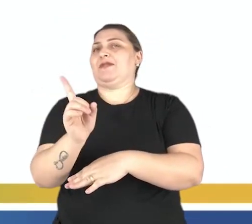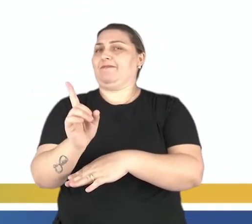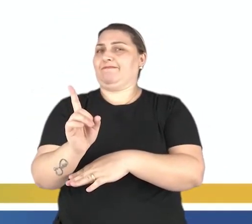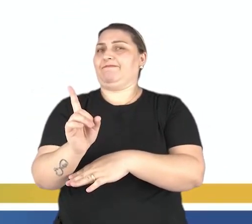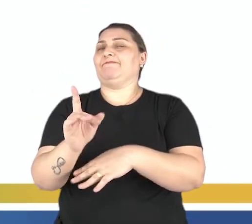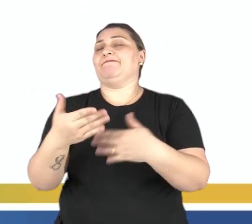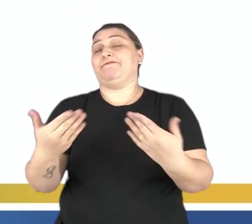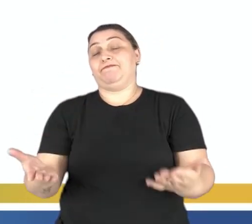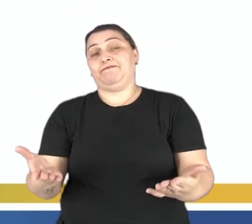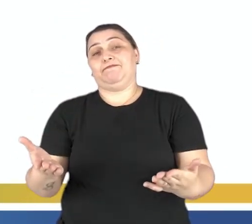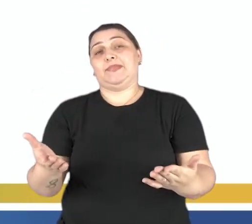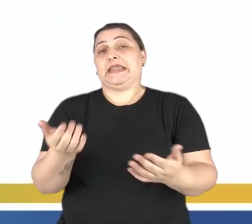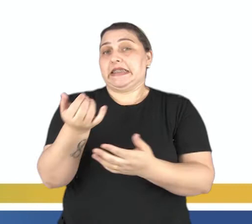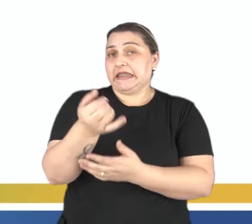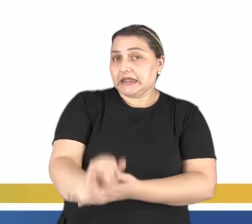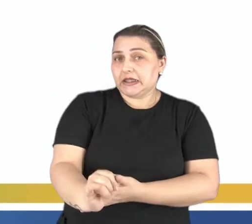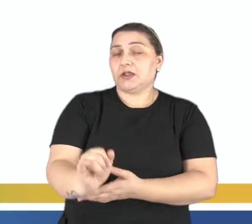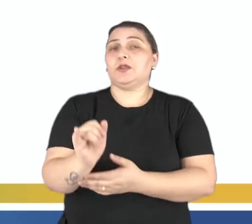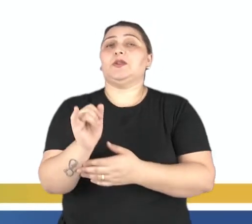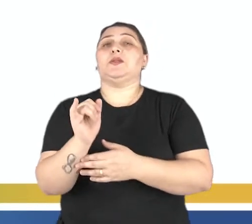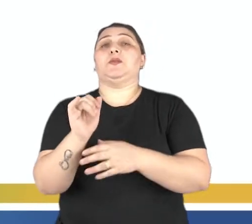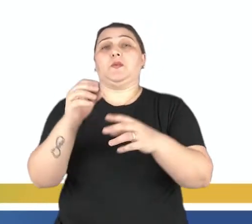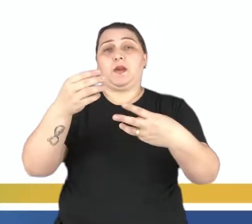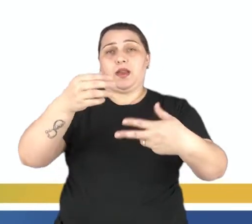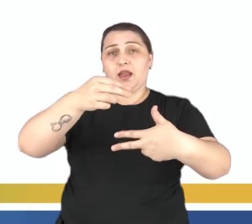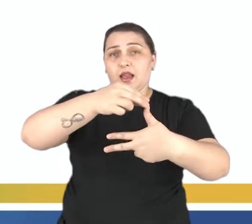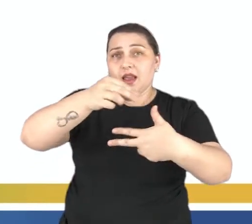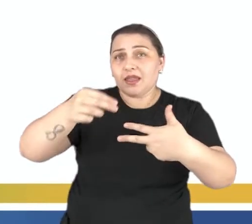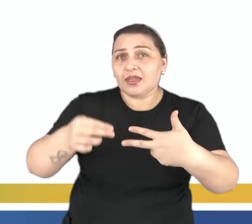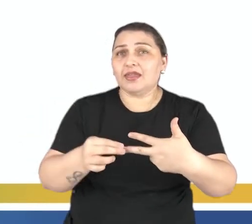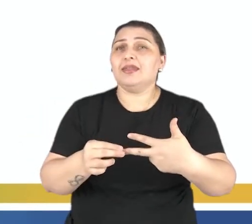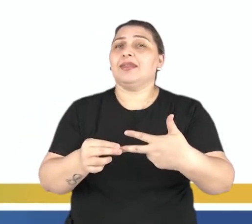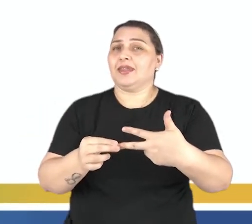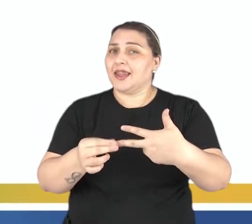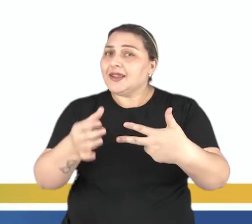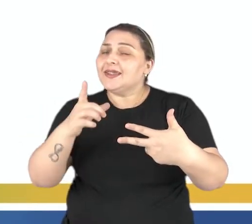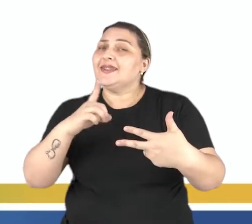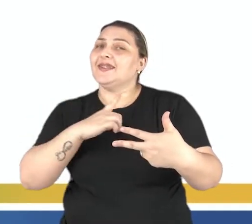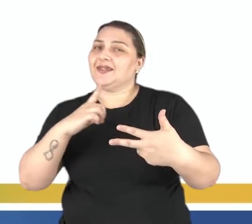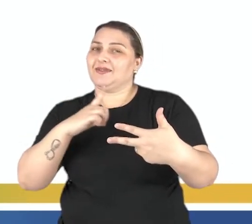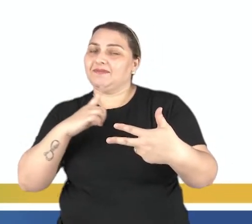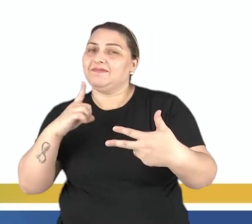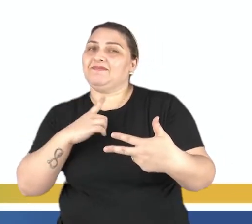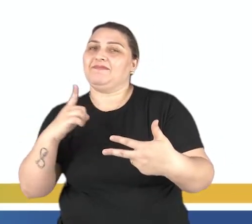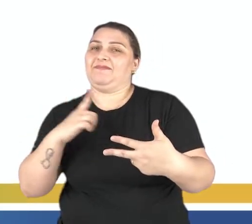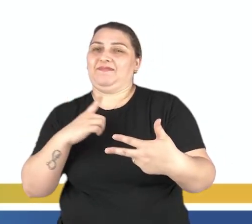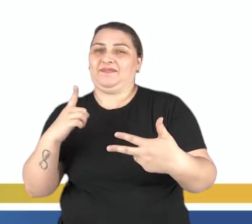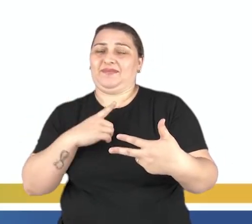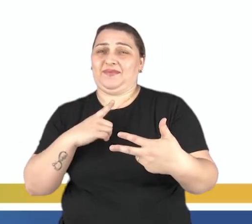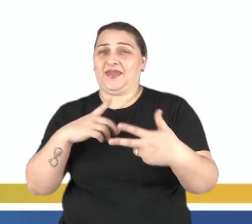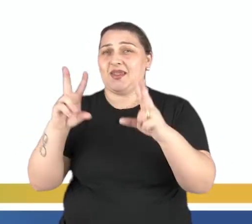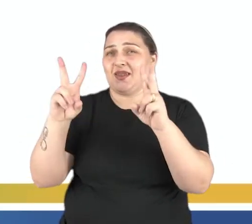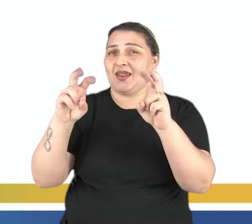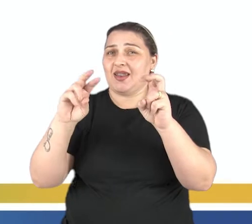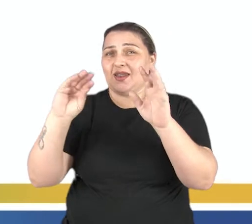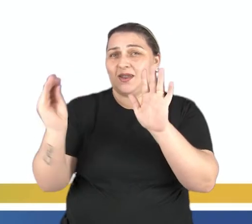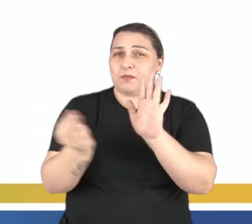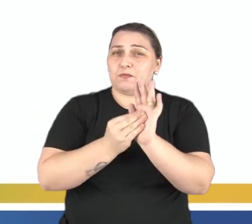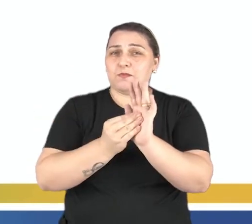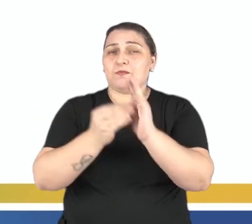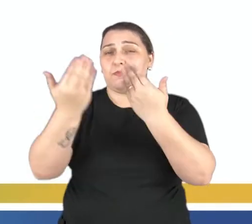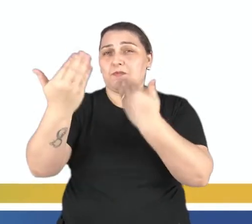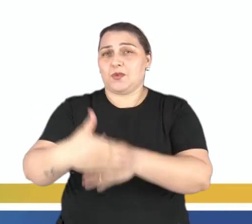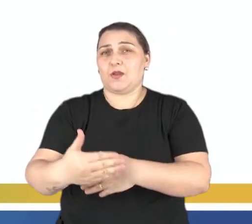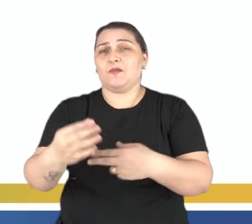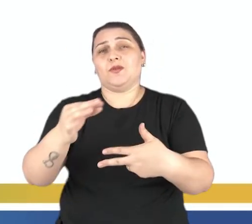trabalho. E em se tratando de uma questão do Enem, se porventura tivermos esse assunto caindo no Enem,